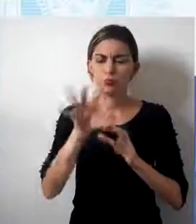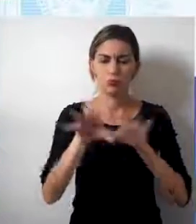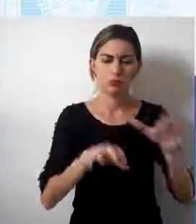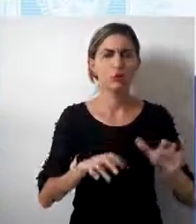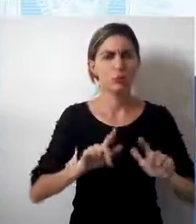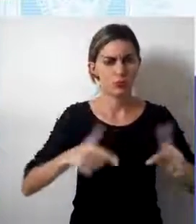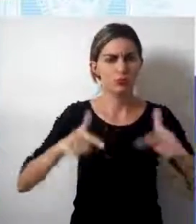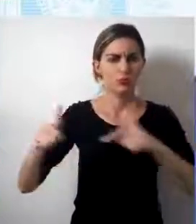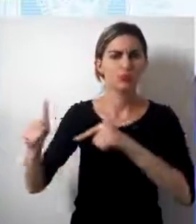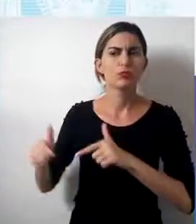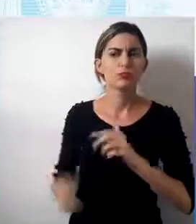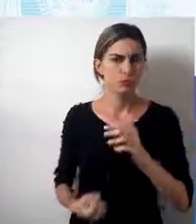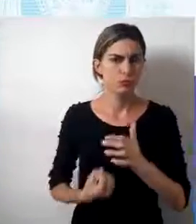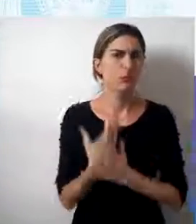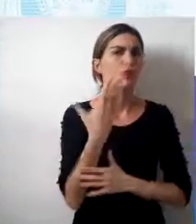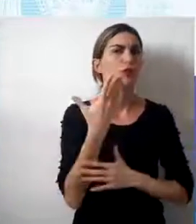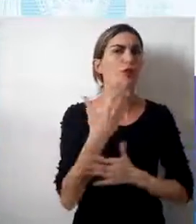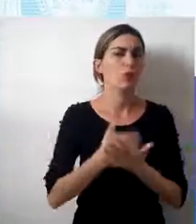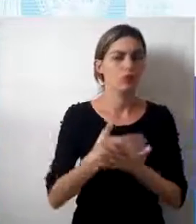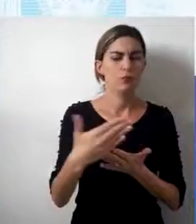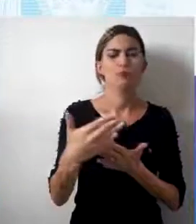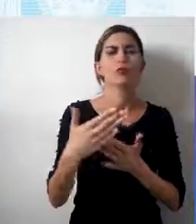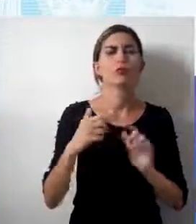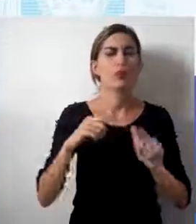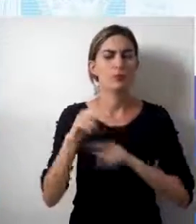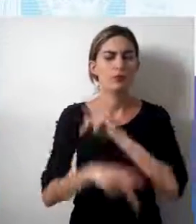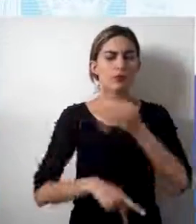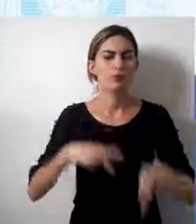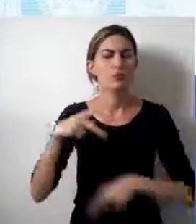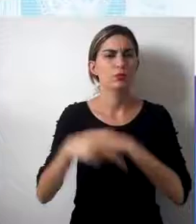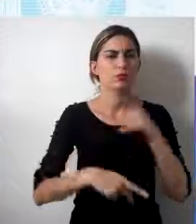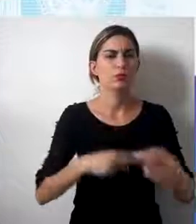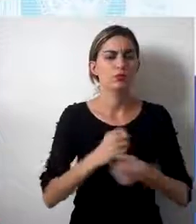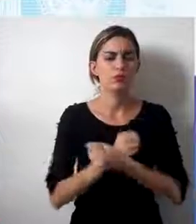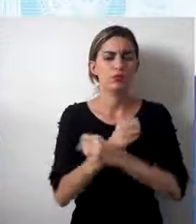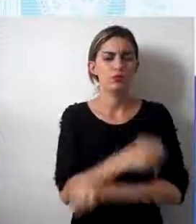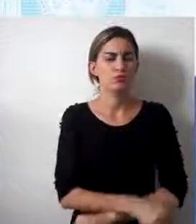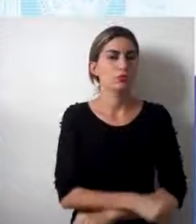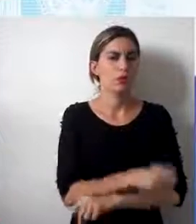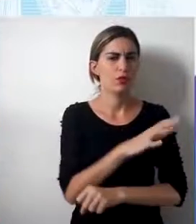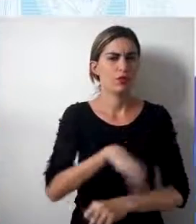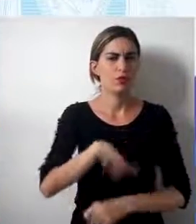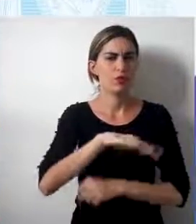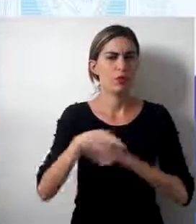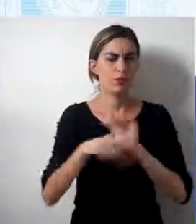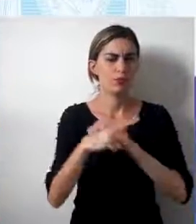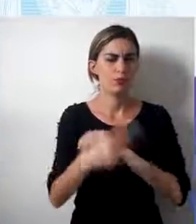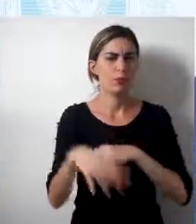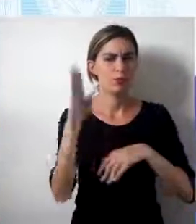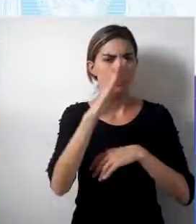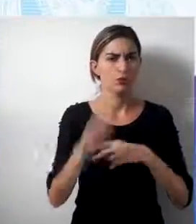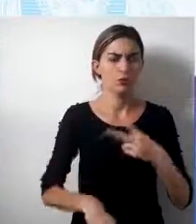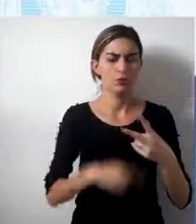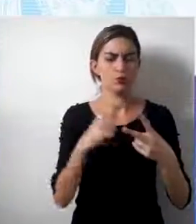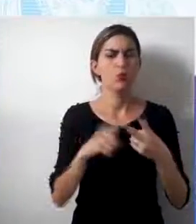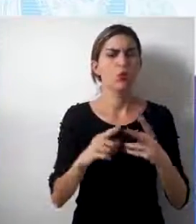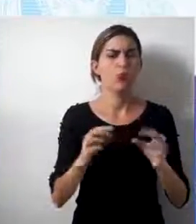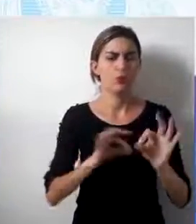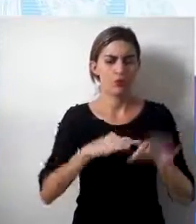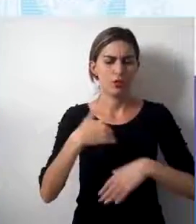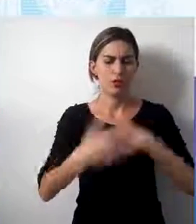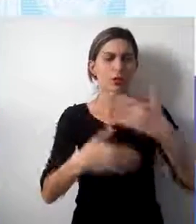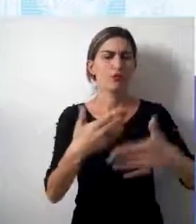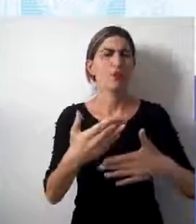de resistência foram sendo construídos. A população escravizada que estava presente no Brasil